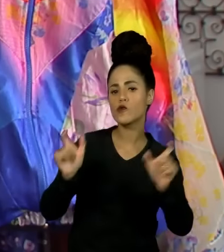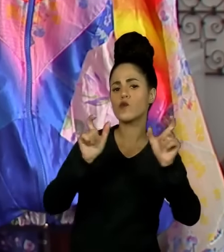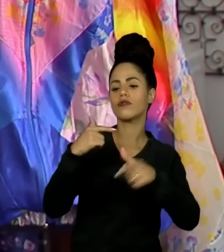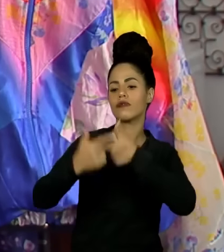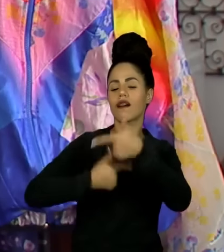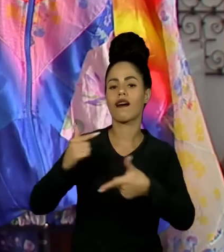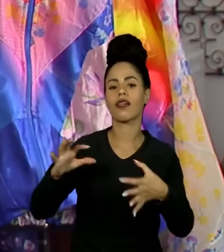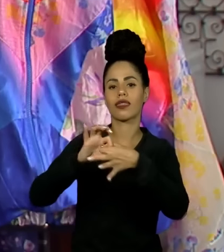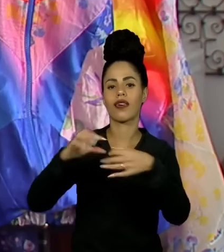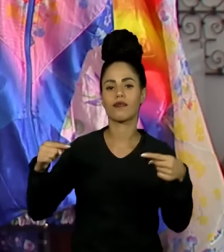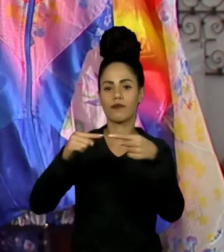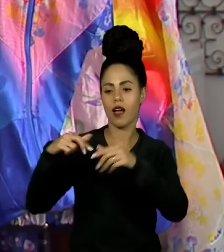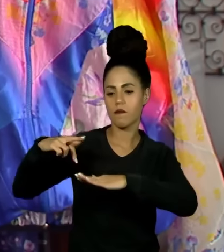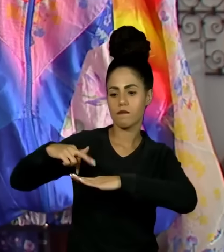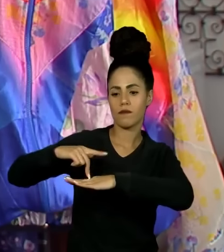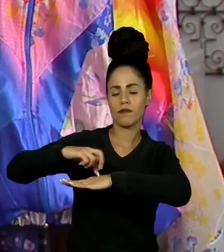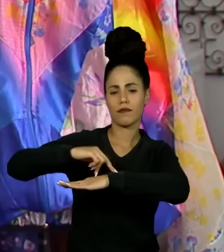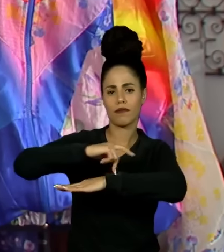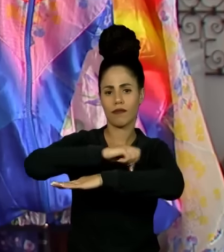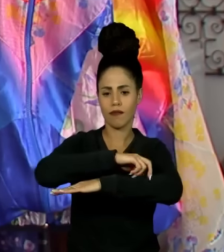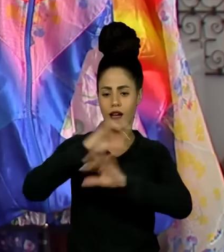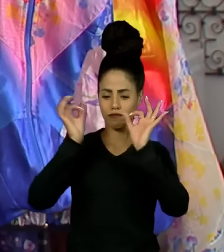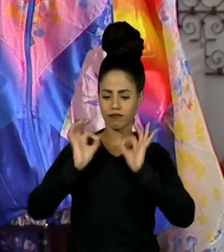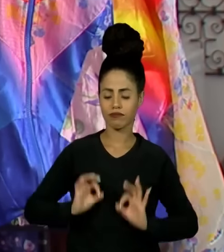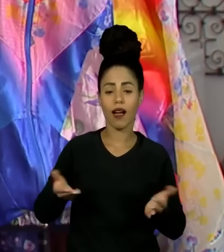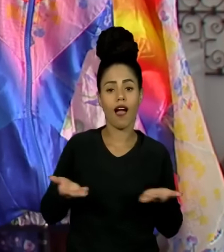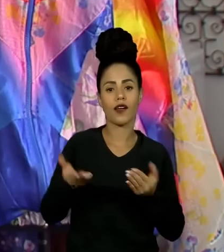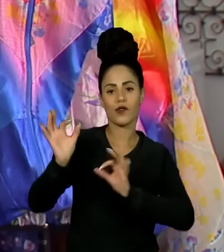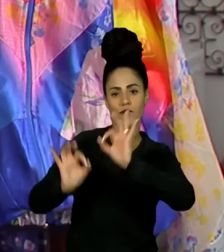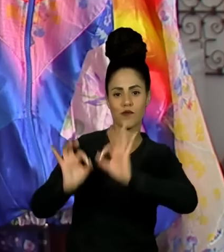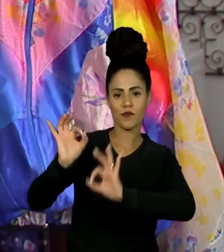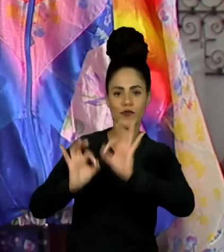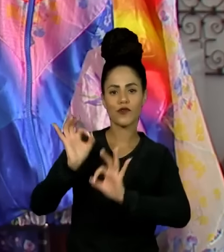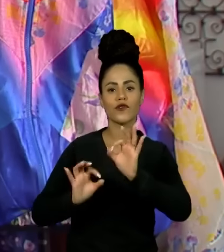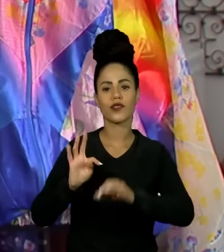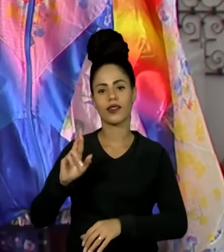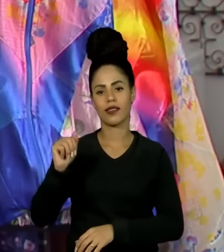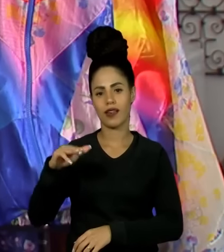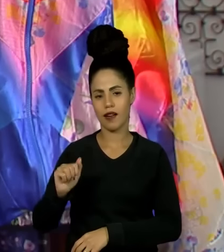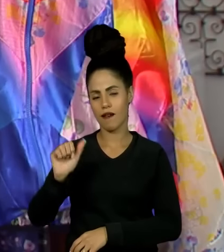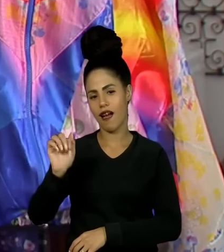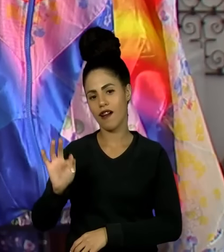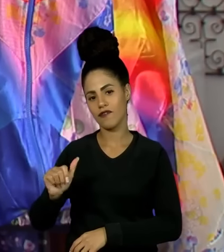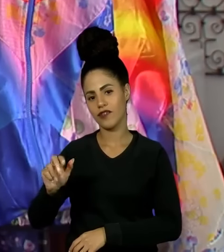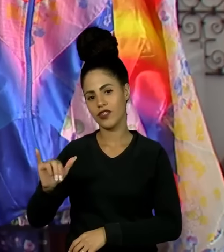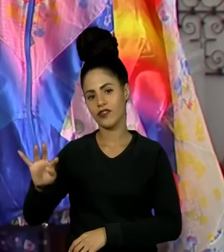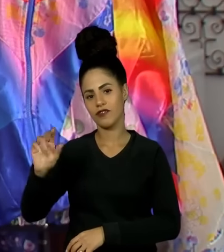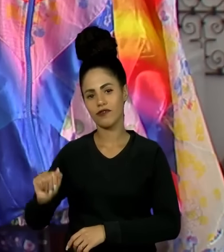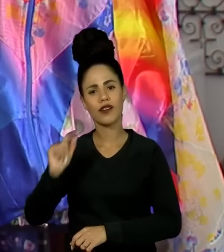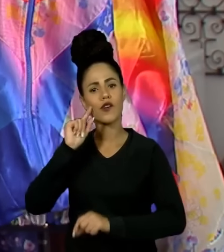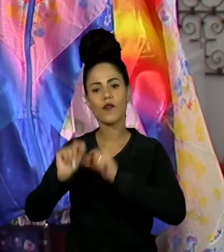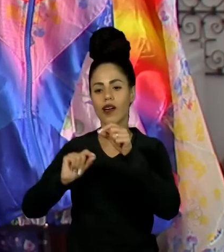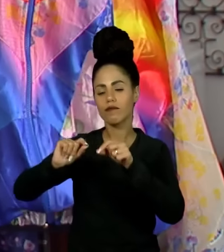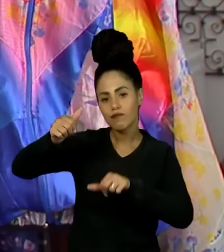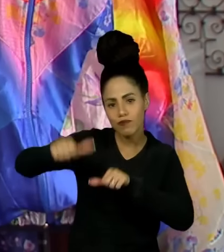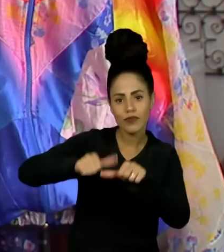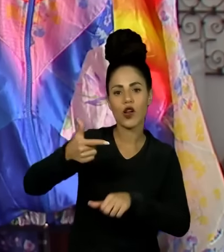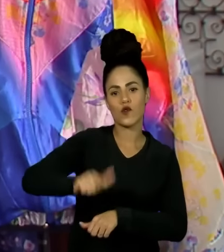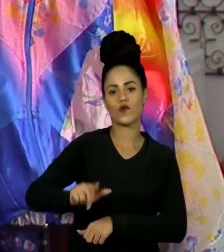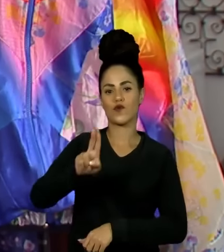de moda e design desenvolvido aqui. O projeto Trama Afetiva vai além do reaproveitamento